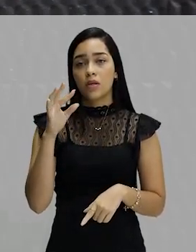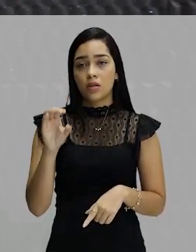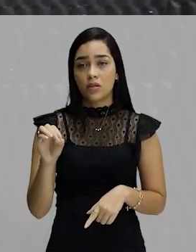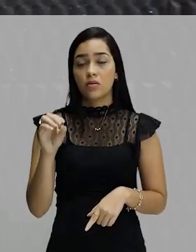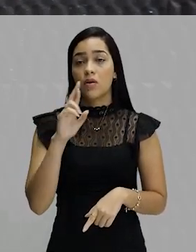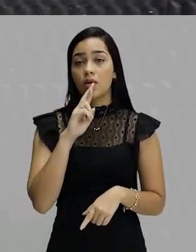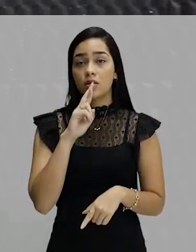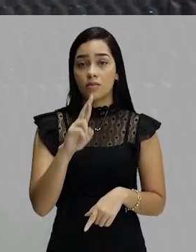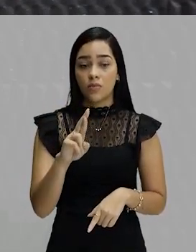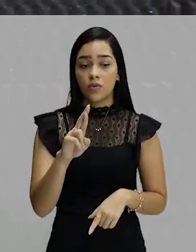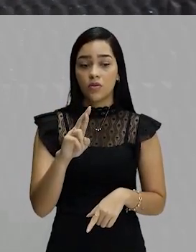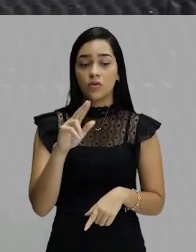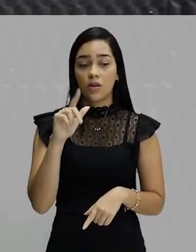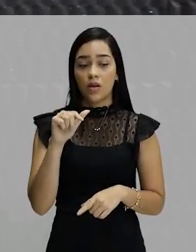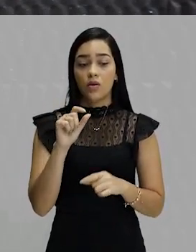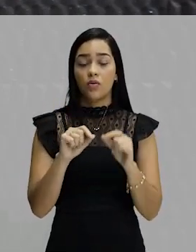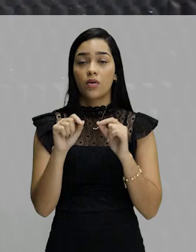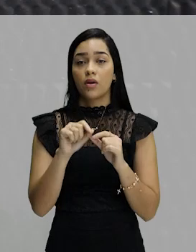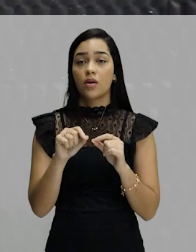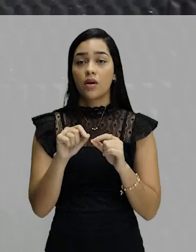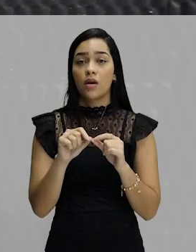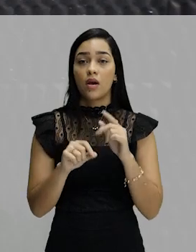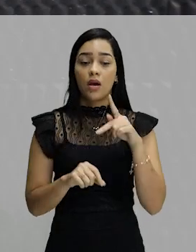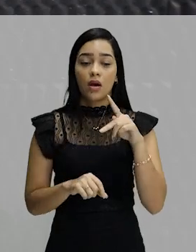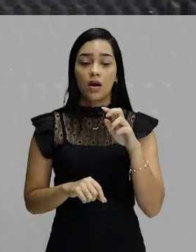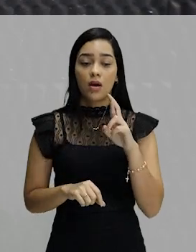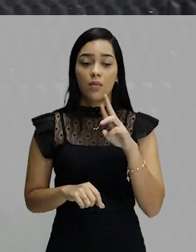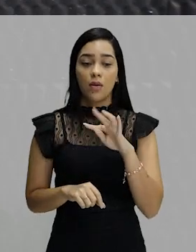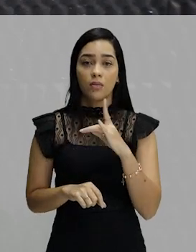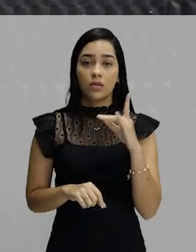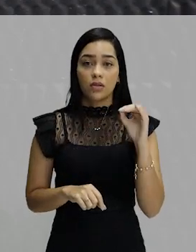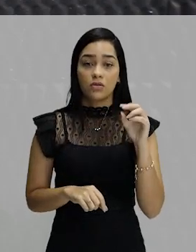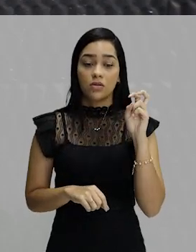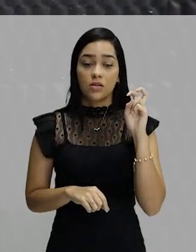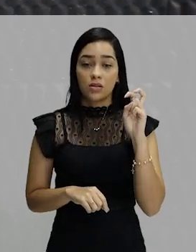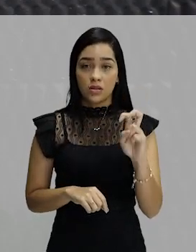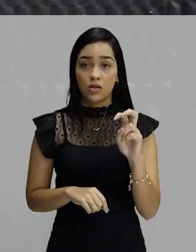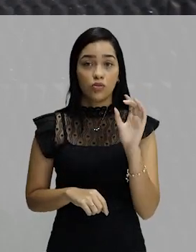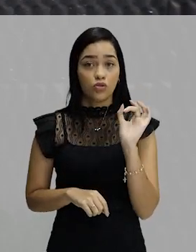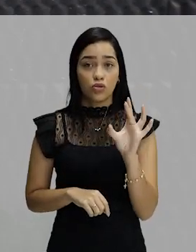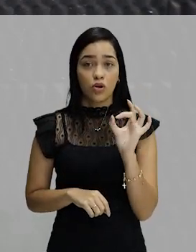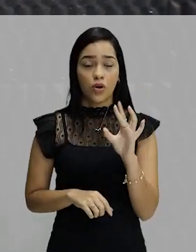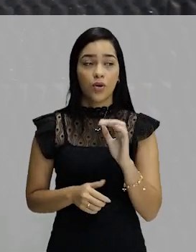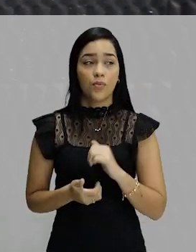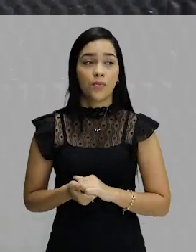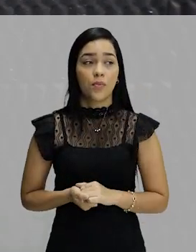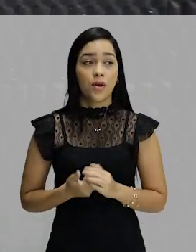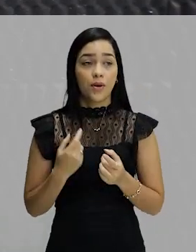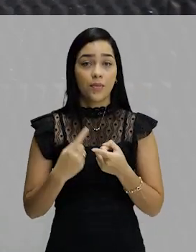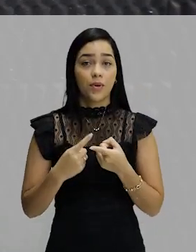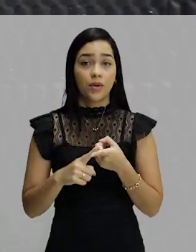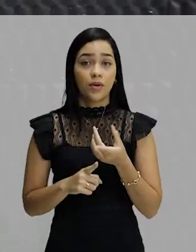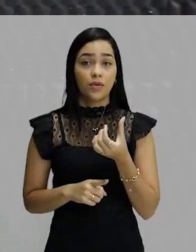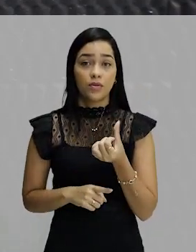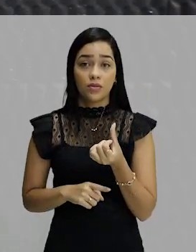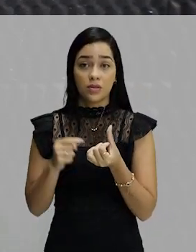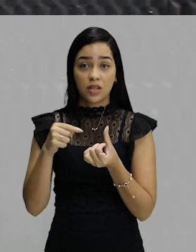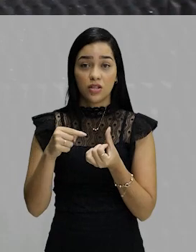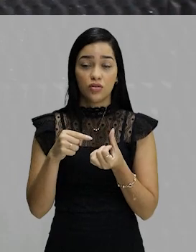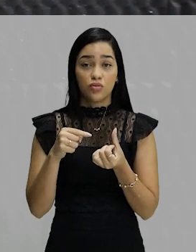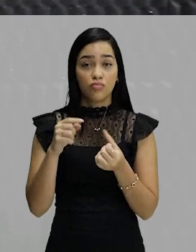Então, a resposta dessa questão é a permutação de 5 elementos somente, porque o sexto ficou